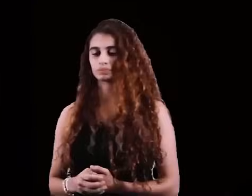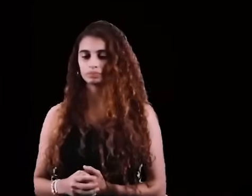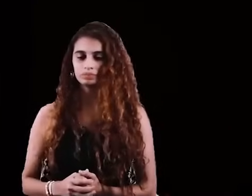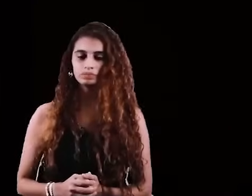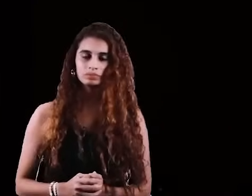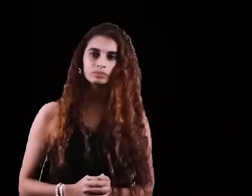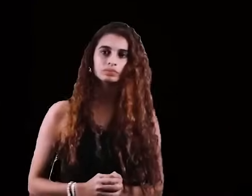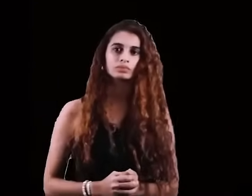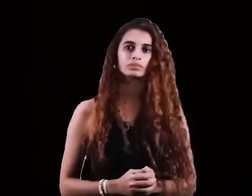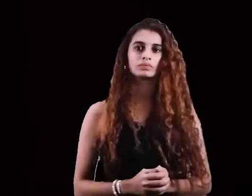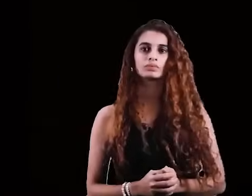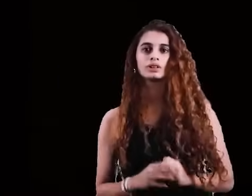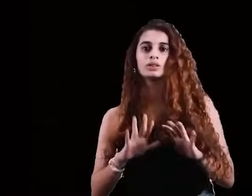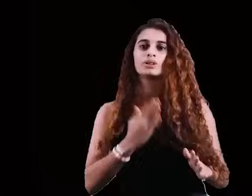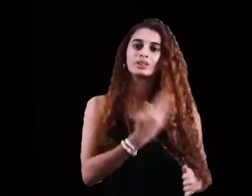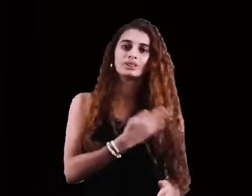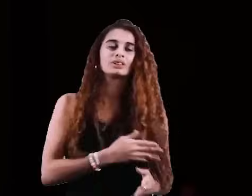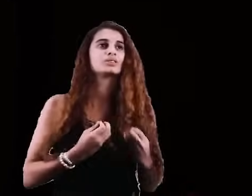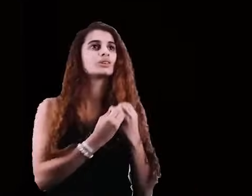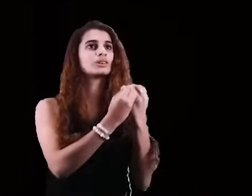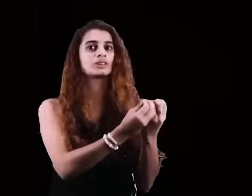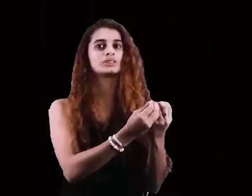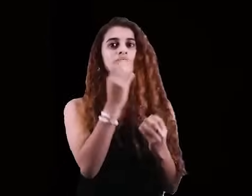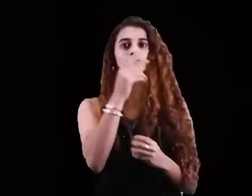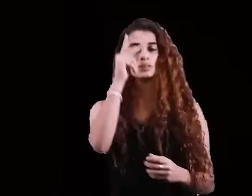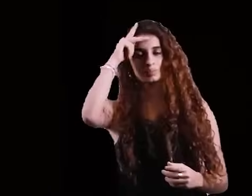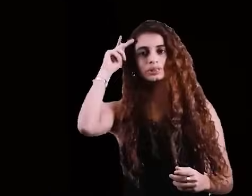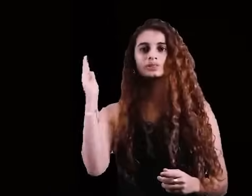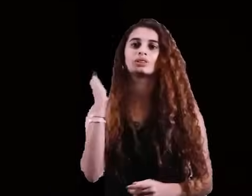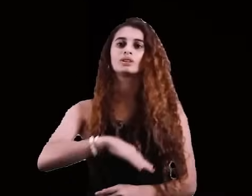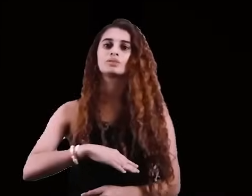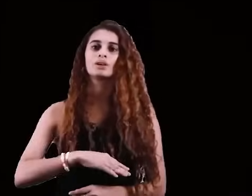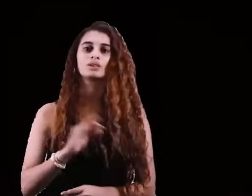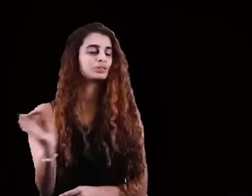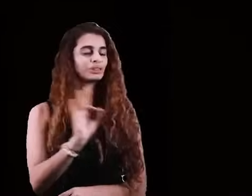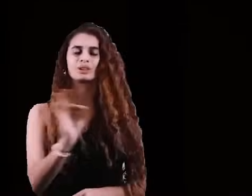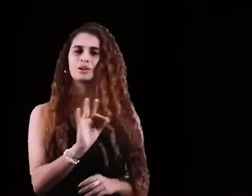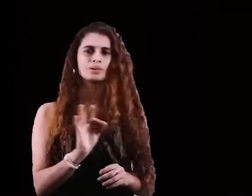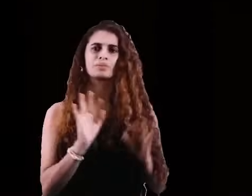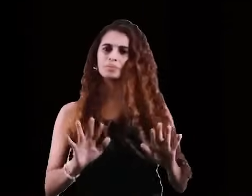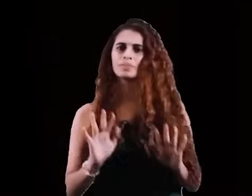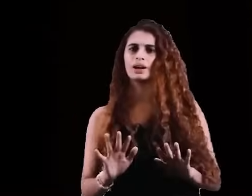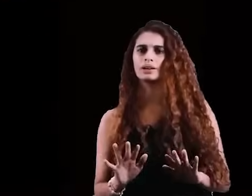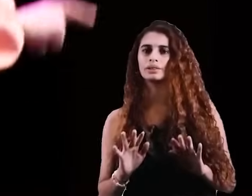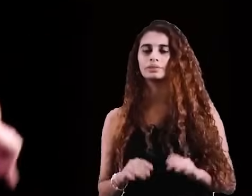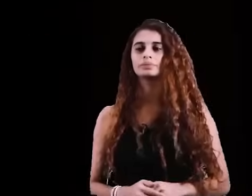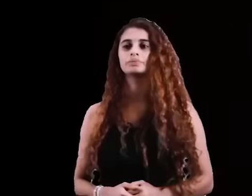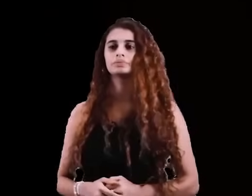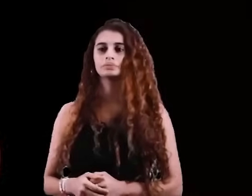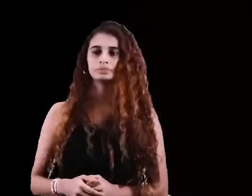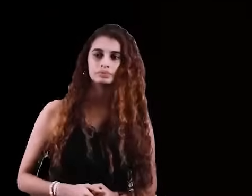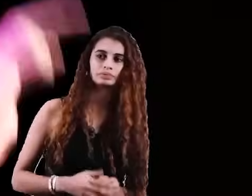Para de dar seu coração para Nabal. Para de colocar sua felicidade na mão de um Nabal. Para de colocar sua expectativa na mão de um